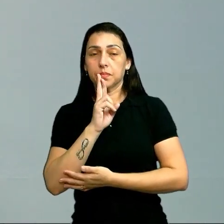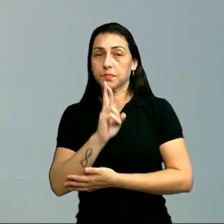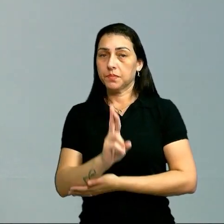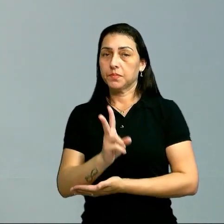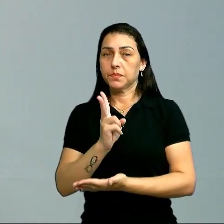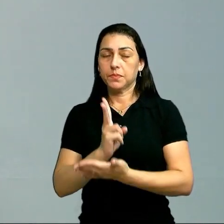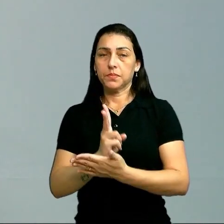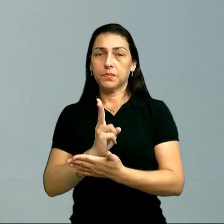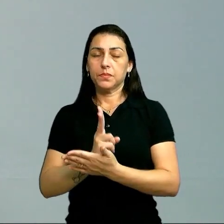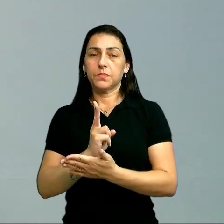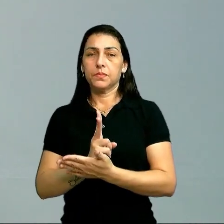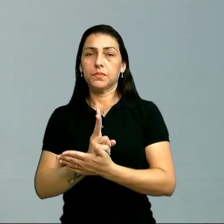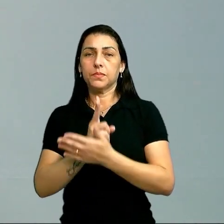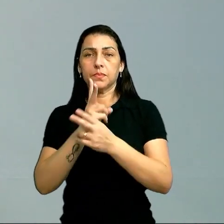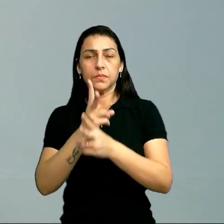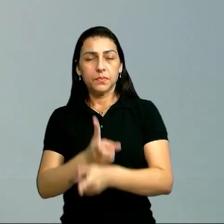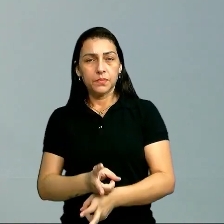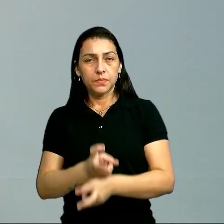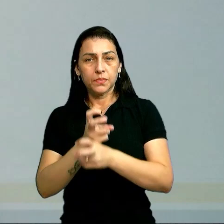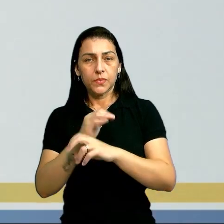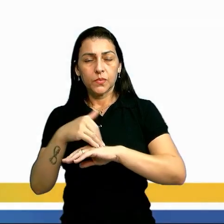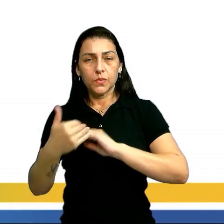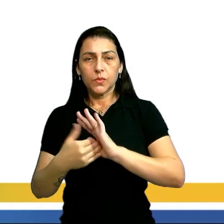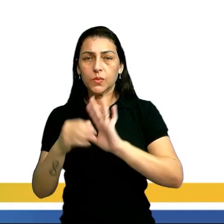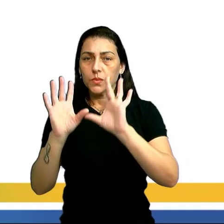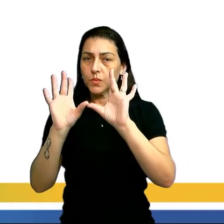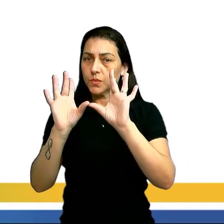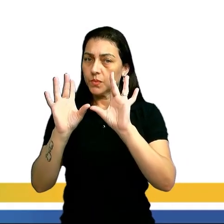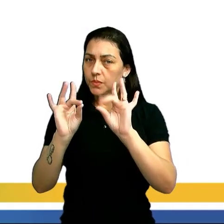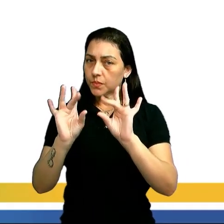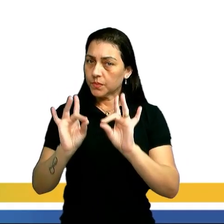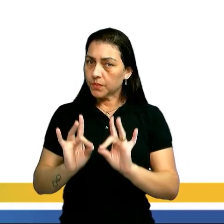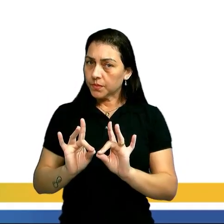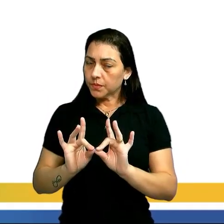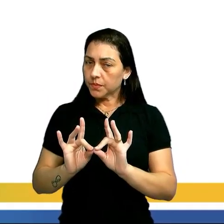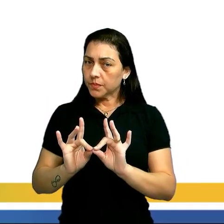sempre uma questão dessa, observe todos os detalhes.